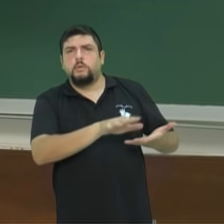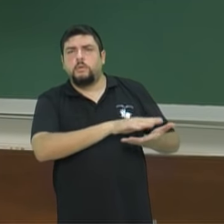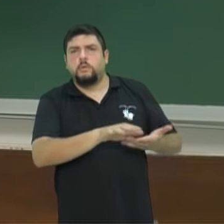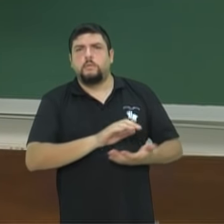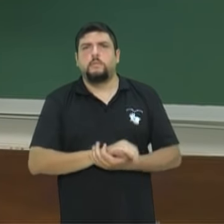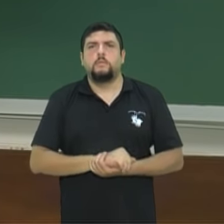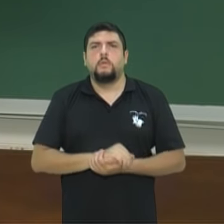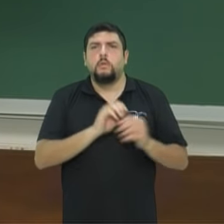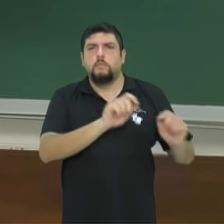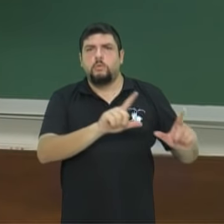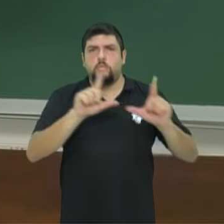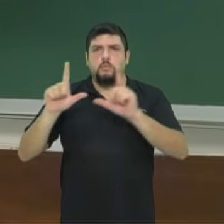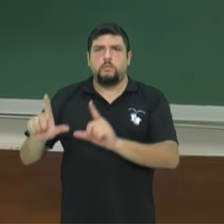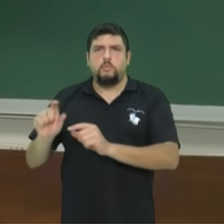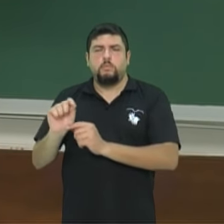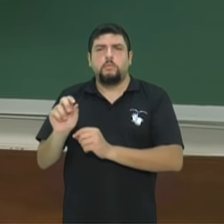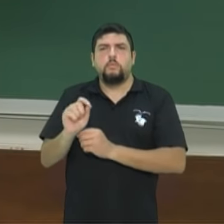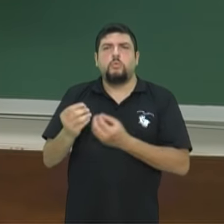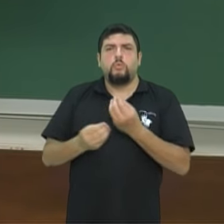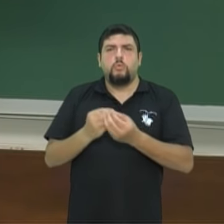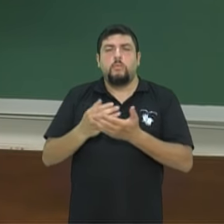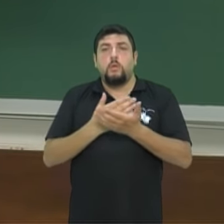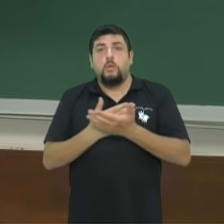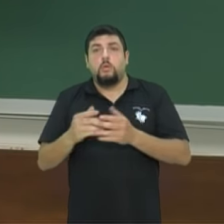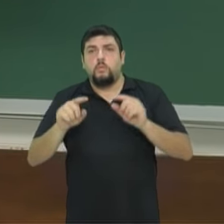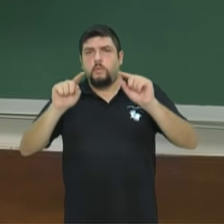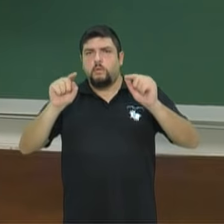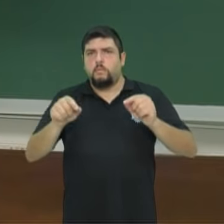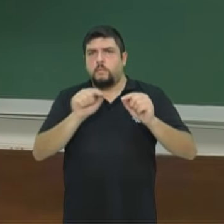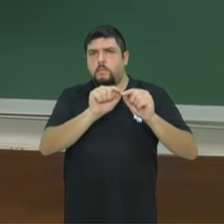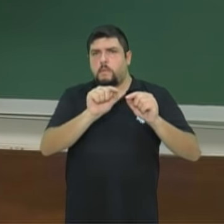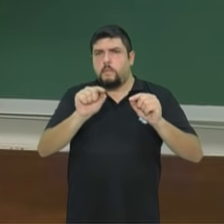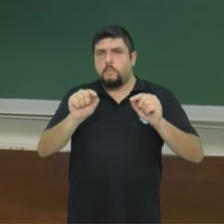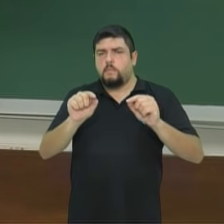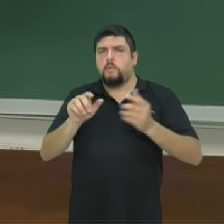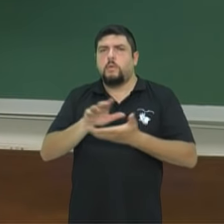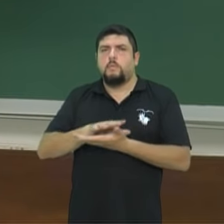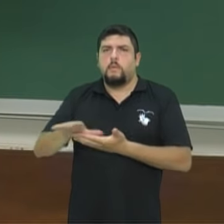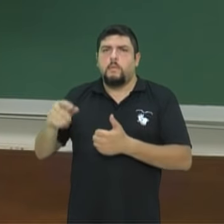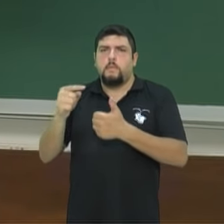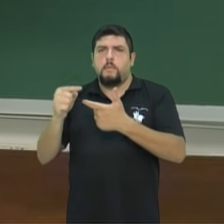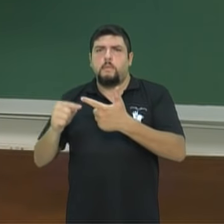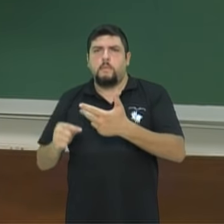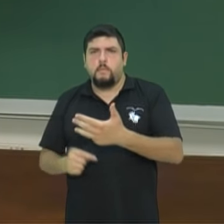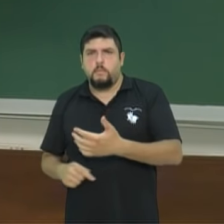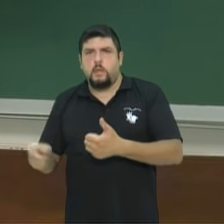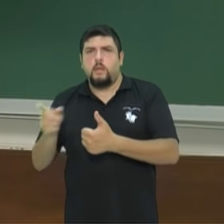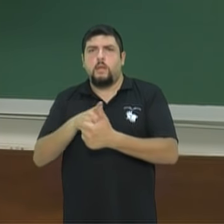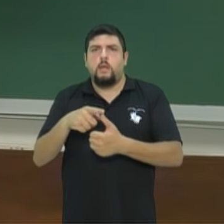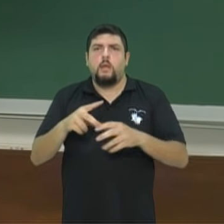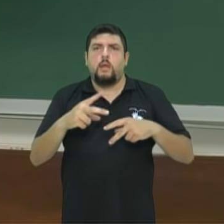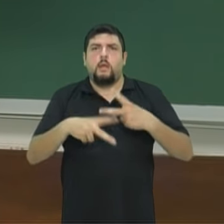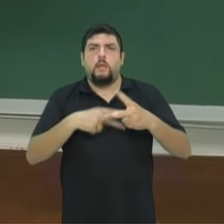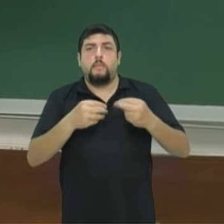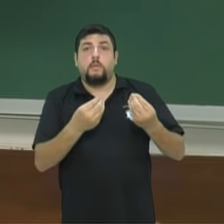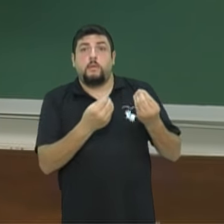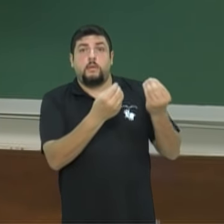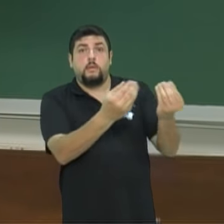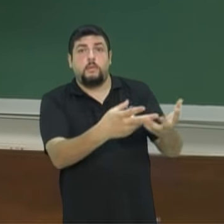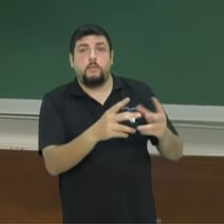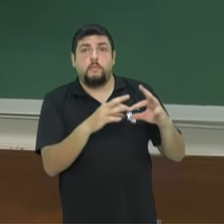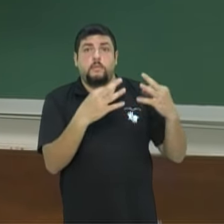ele começa com essas reticências e começa a enumerar outros gastos, né? Os presentes de Natal para a família e